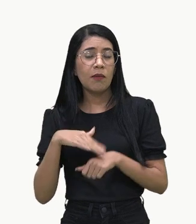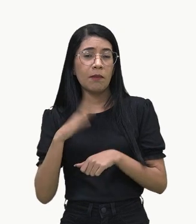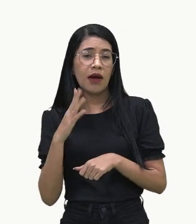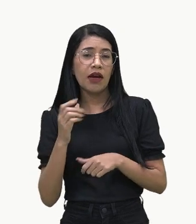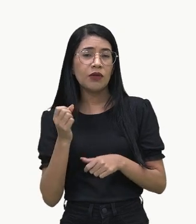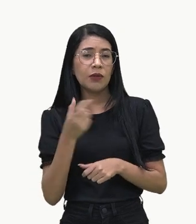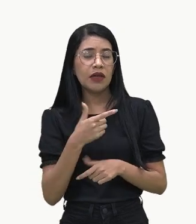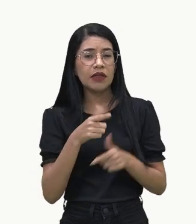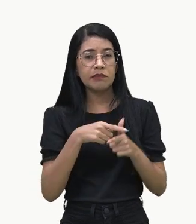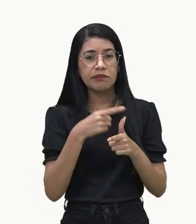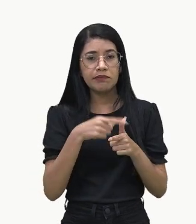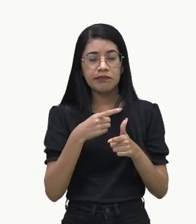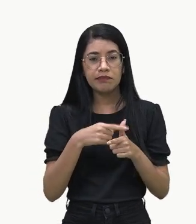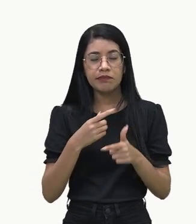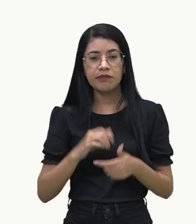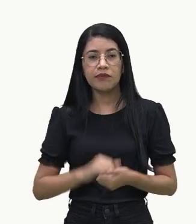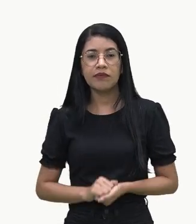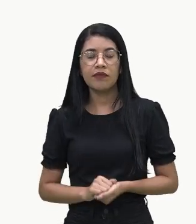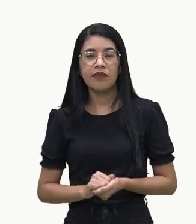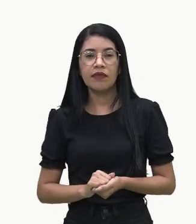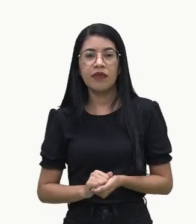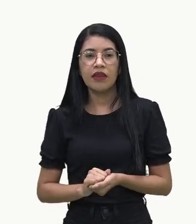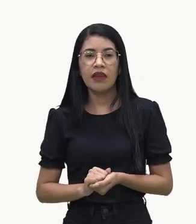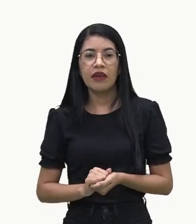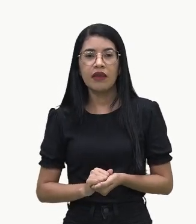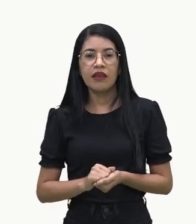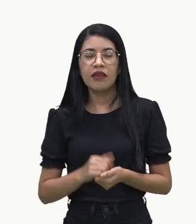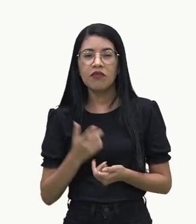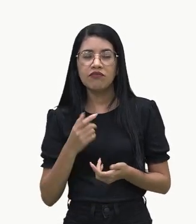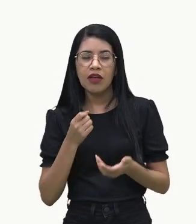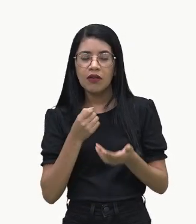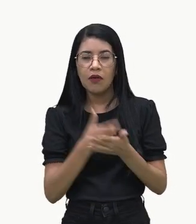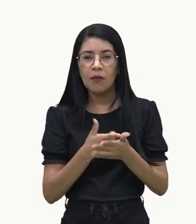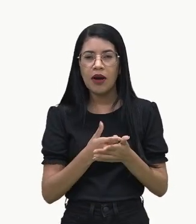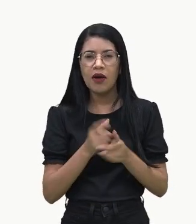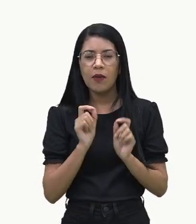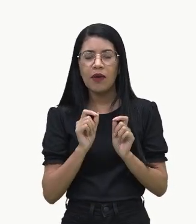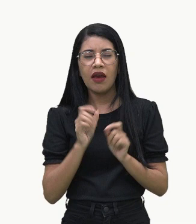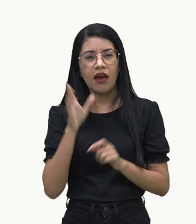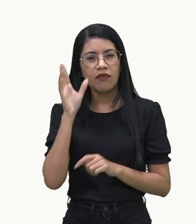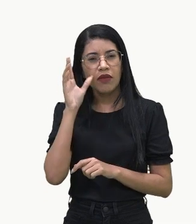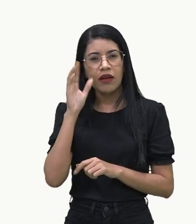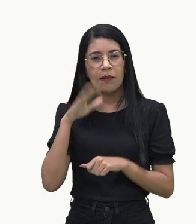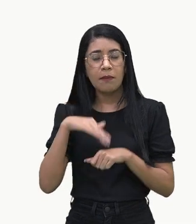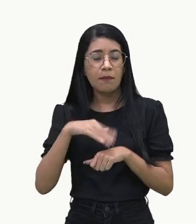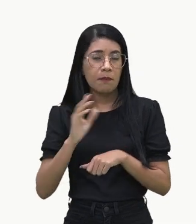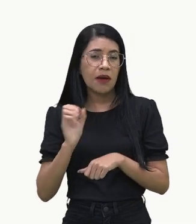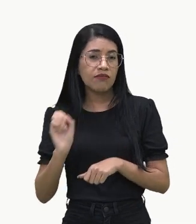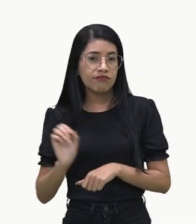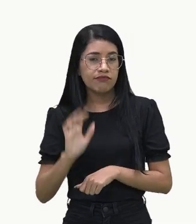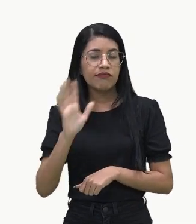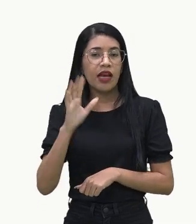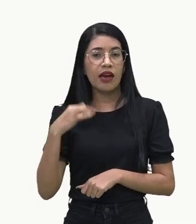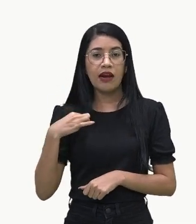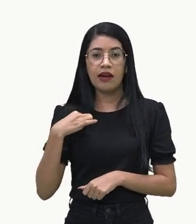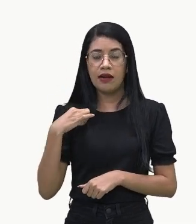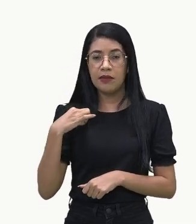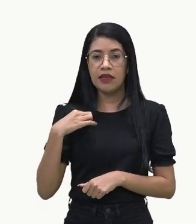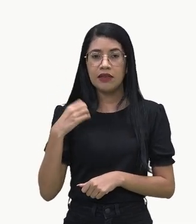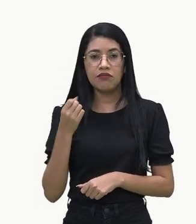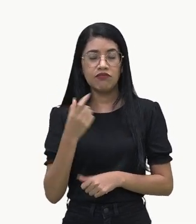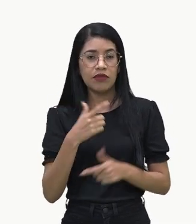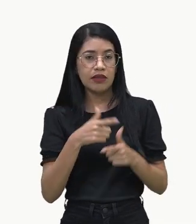a sandália? Aí, no ato da compra, ficou a curiosidade, né? Foi bem mais cara a camisa do que a